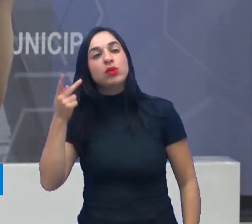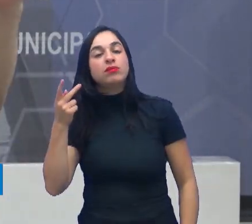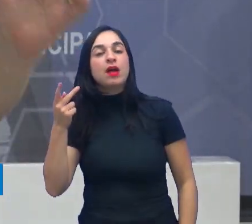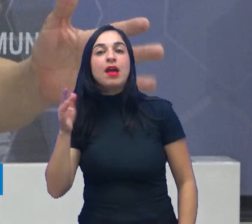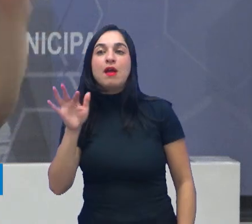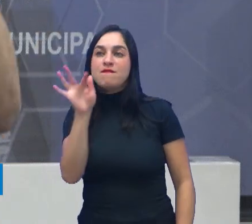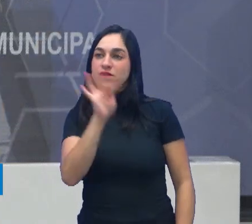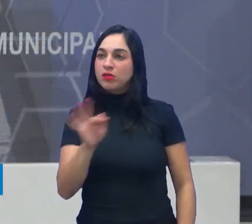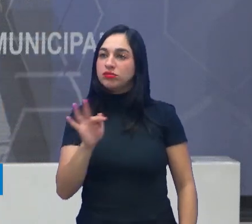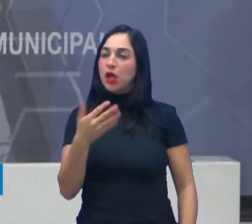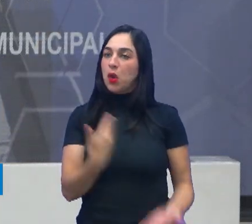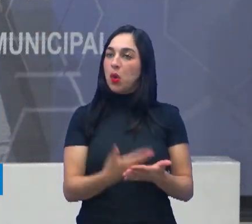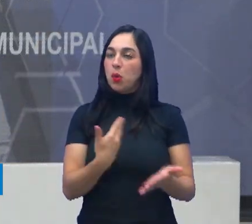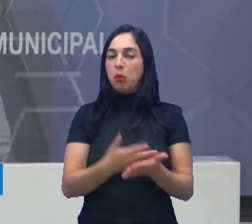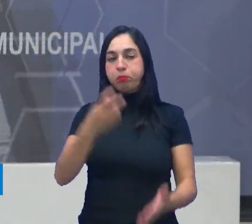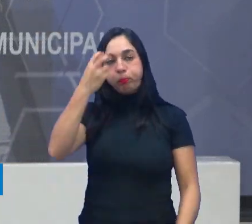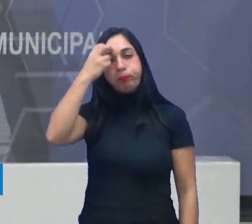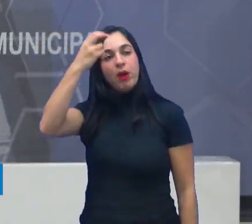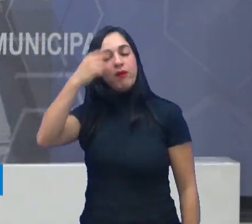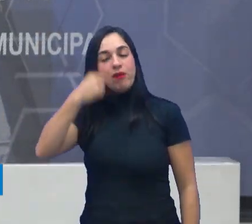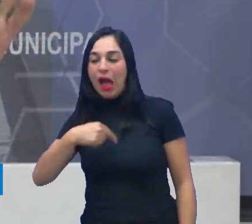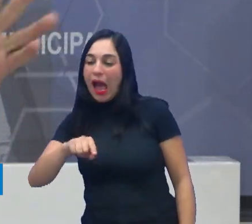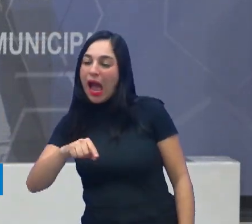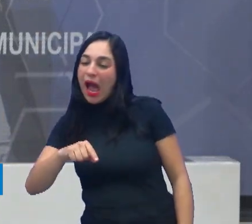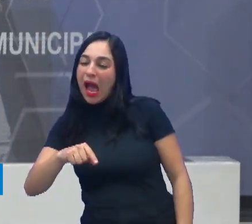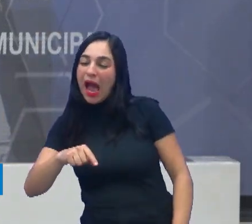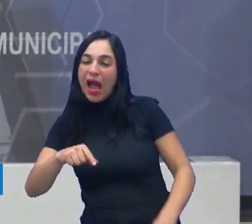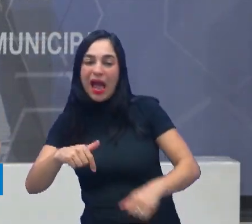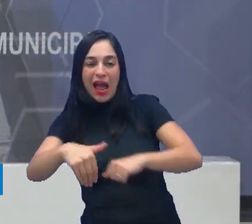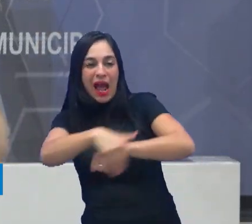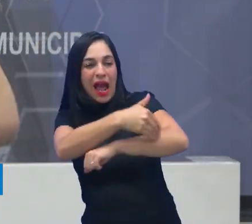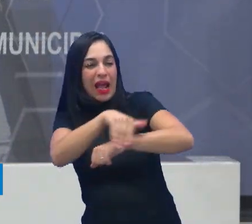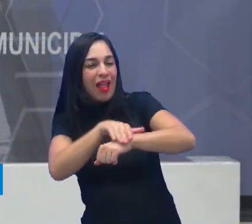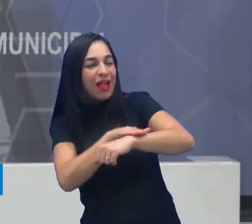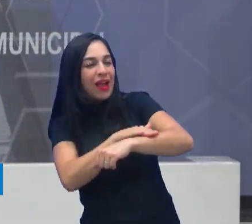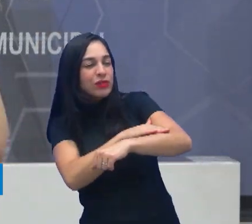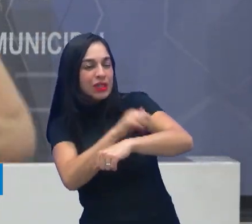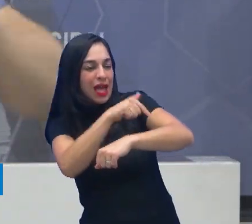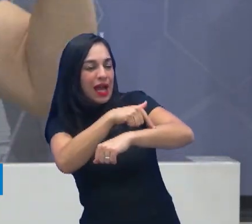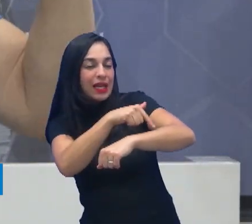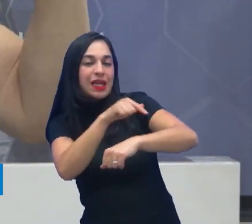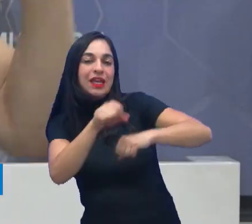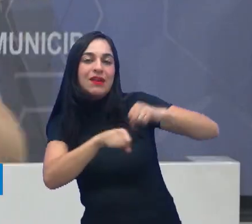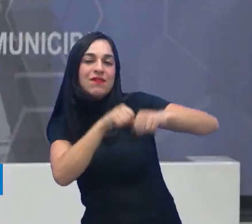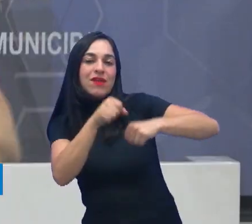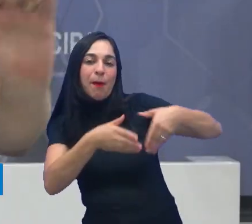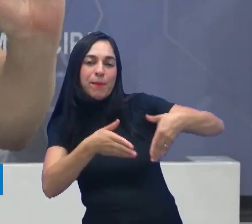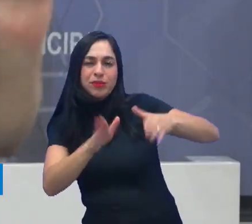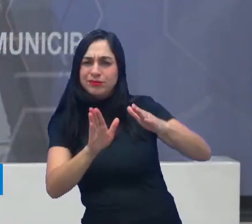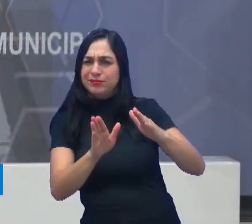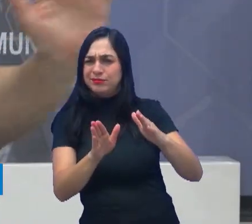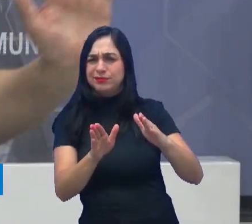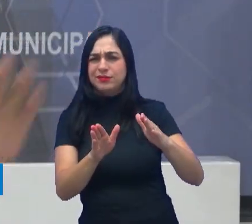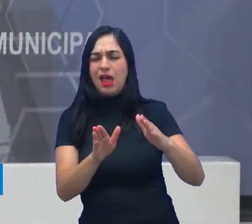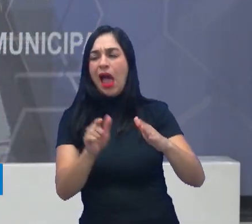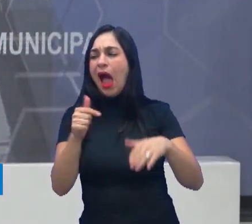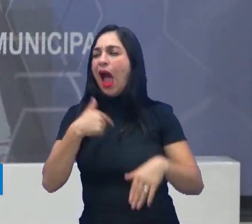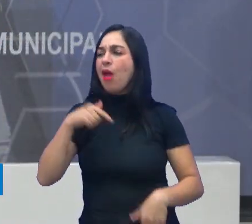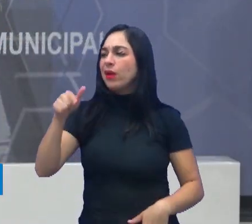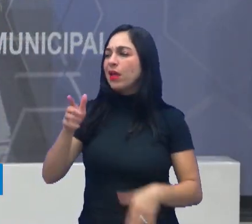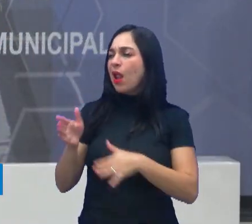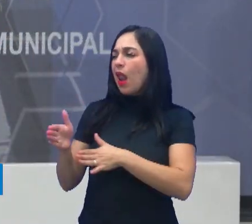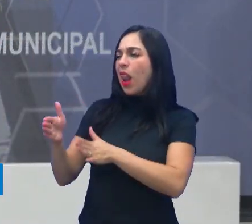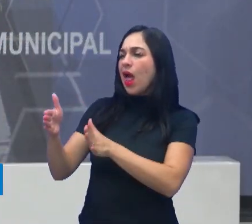pintura nessa calçada, porque aqui vai ficar legal. Vou fazer uma ciclovia na curva, porque aqui na Zona Norte não tem problema, ninguém liga.